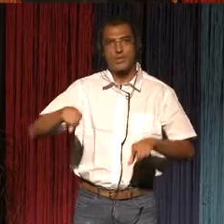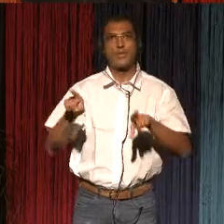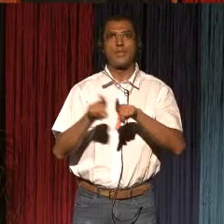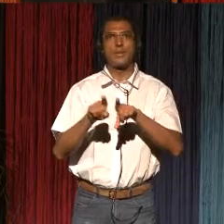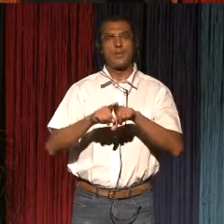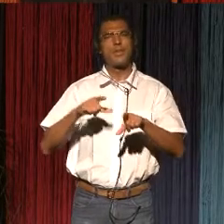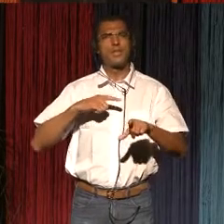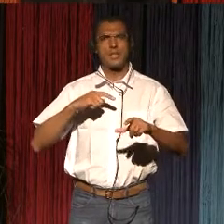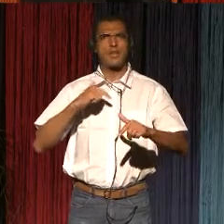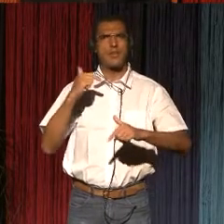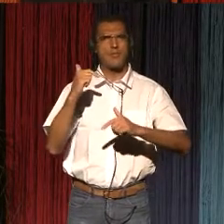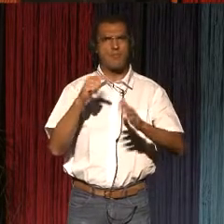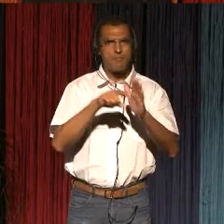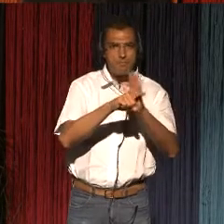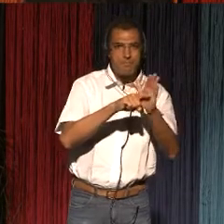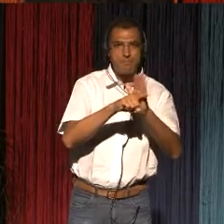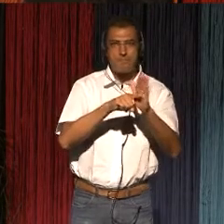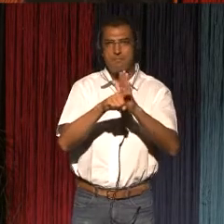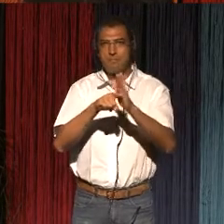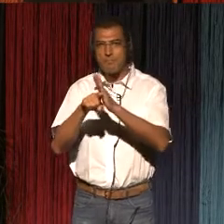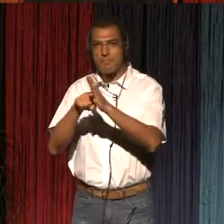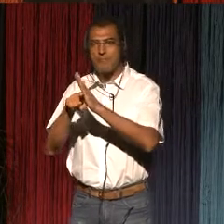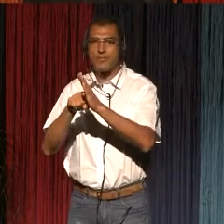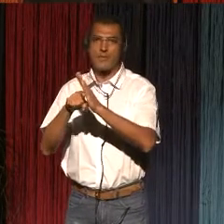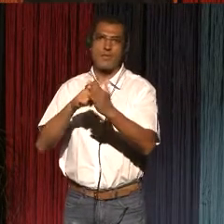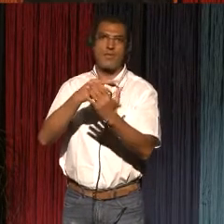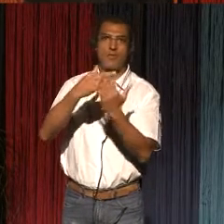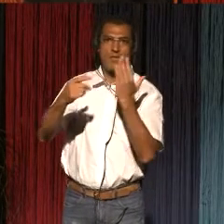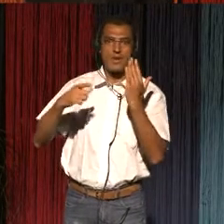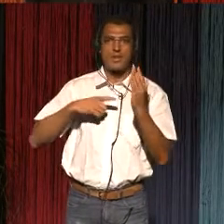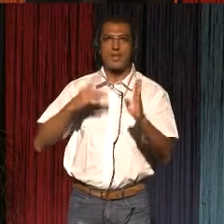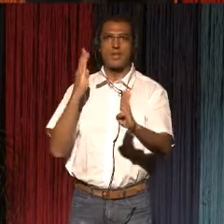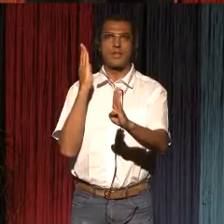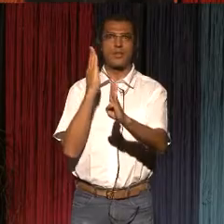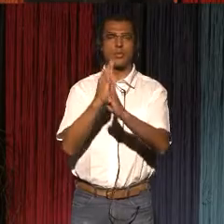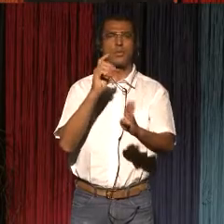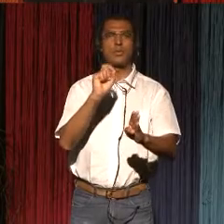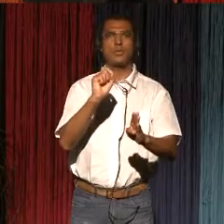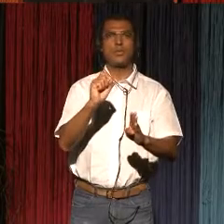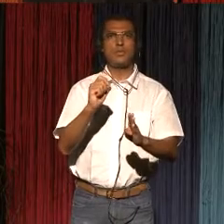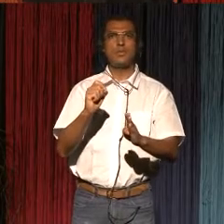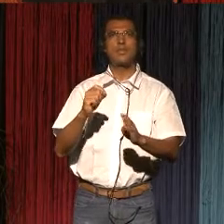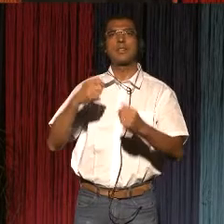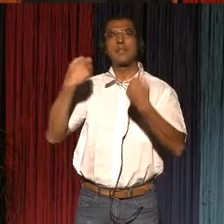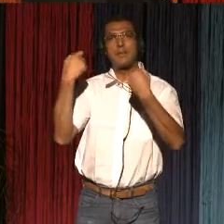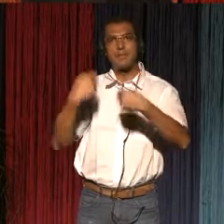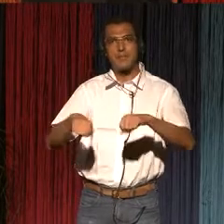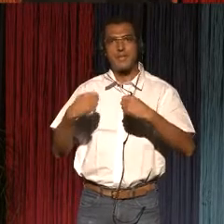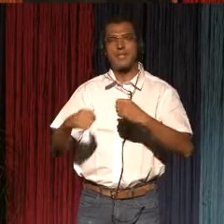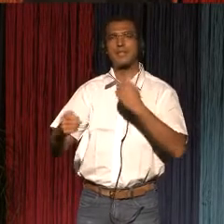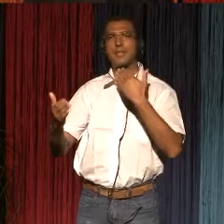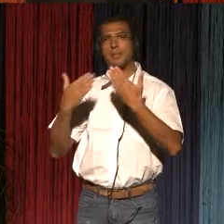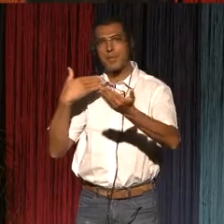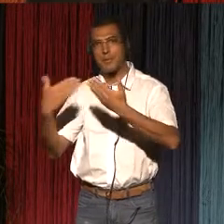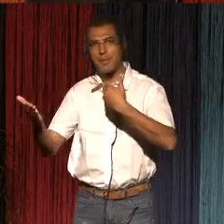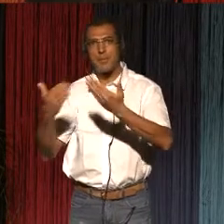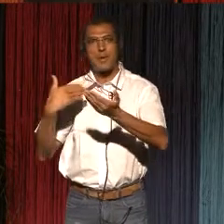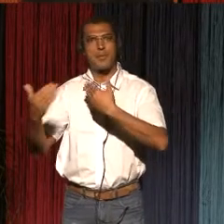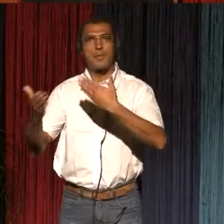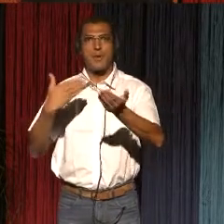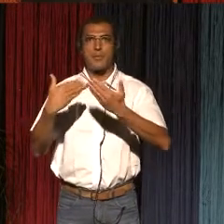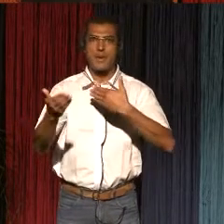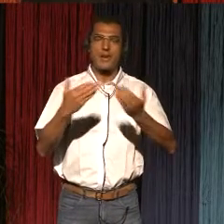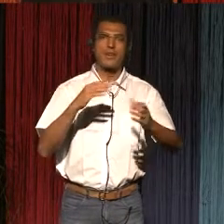trabalhos que comprovaram a mesma coisa, é a conversa no contexto da leitura que traz muito mais benefícios que a leitura em